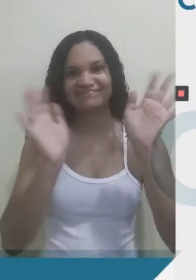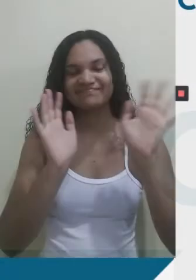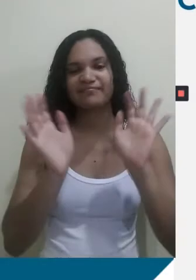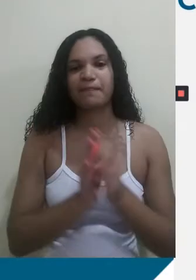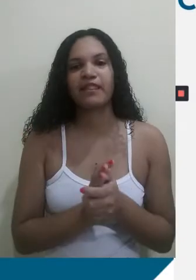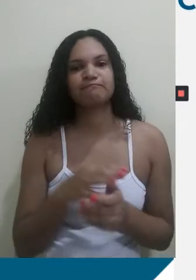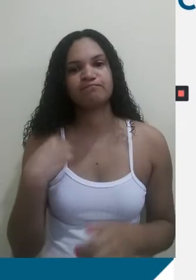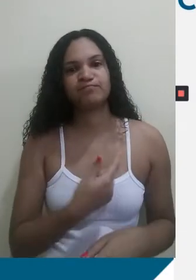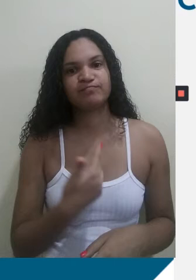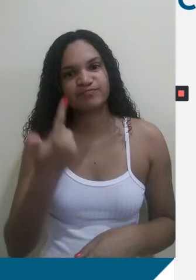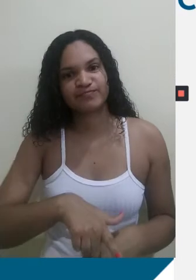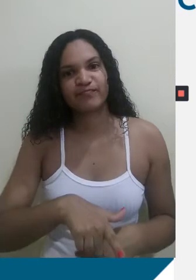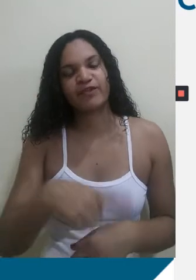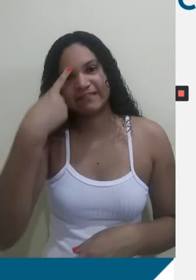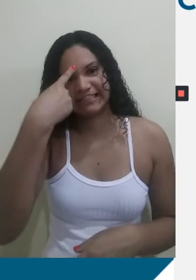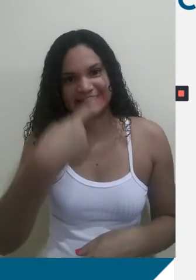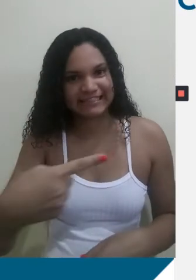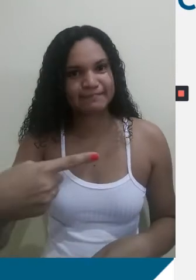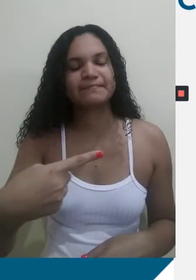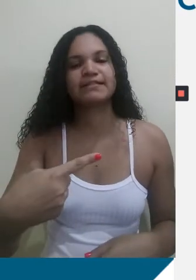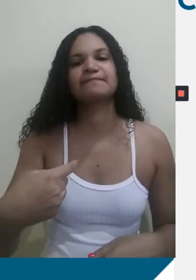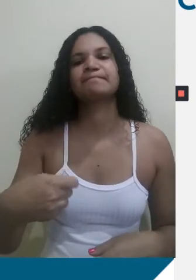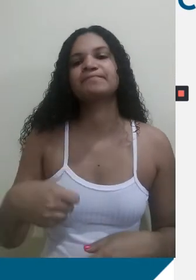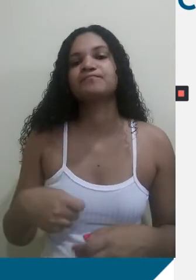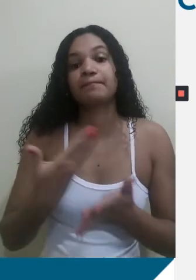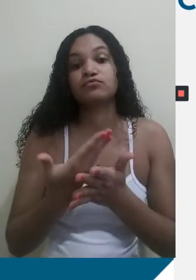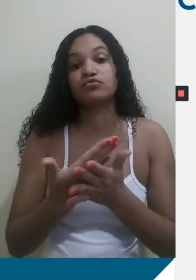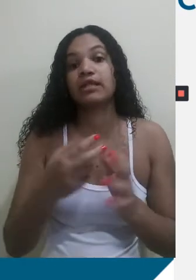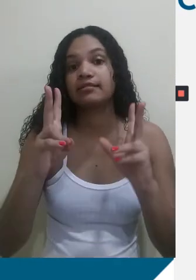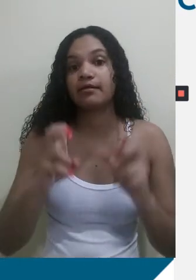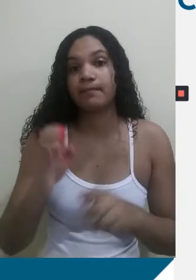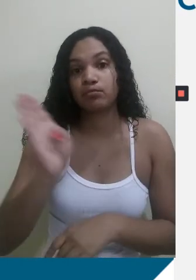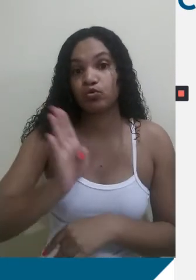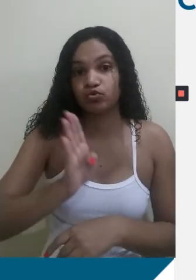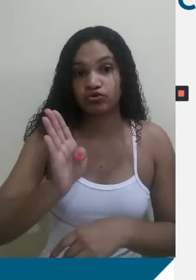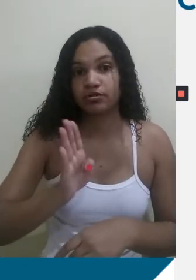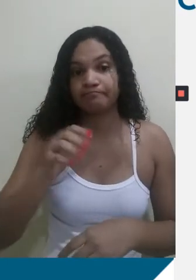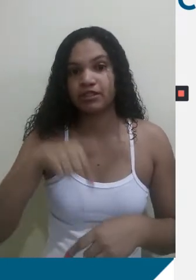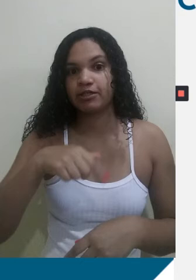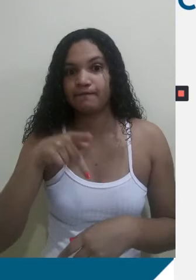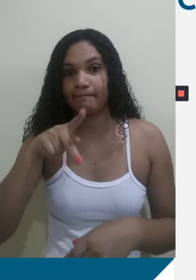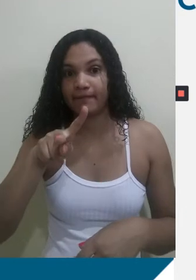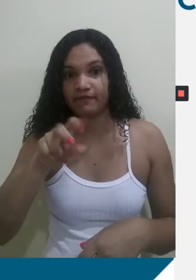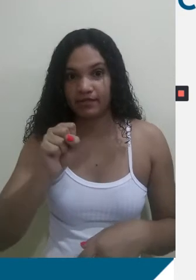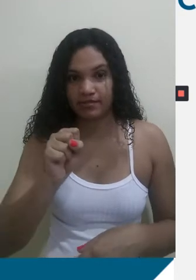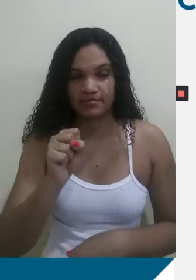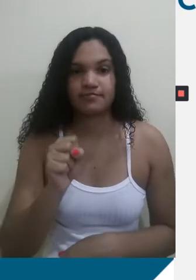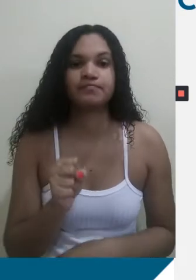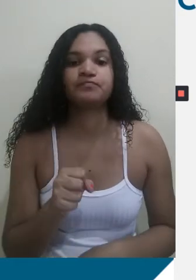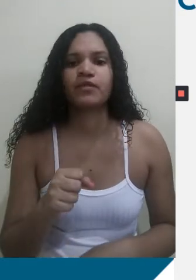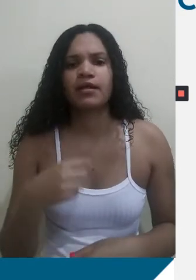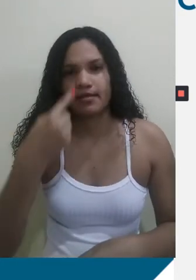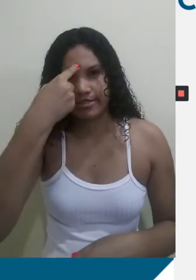Olá, estamos aqui mais uma semana de estudos sobre a biologia do nosso pré-vestibular